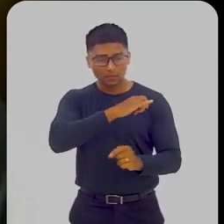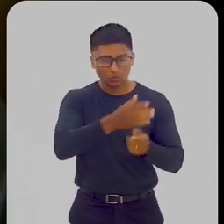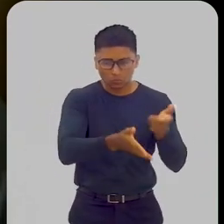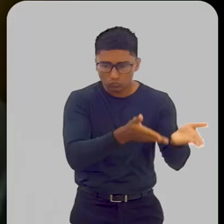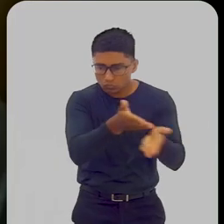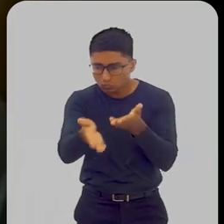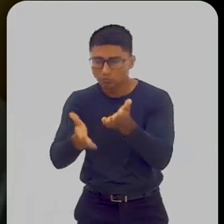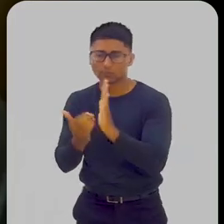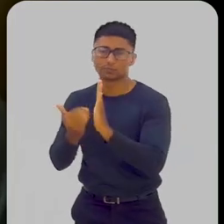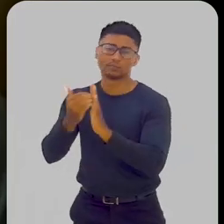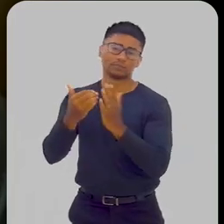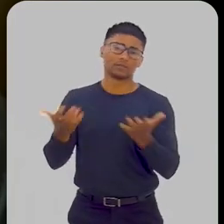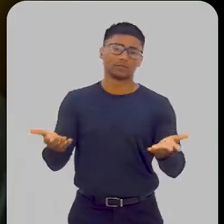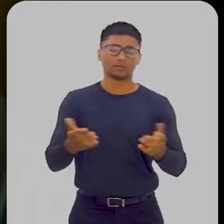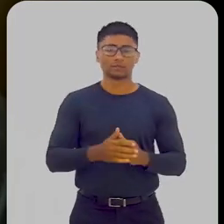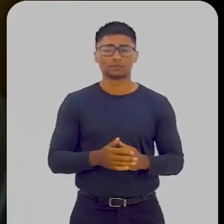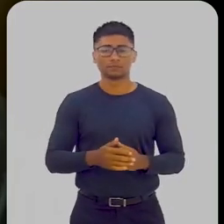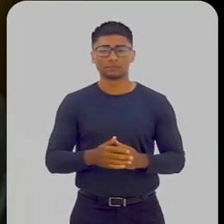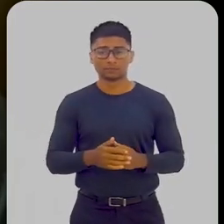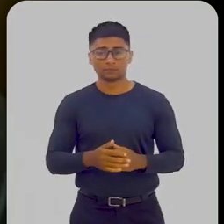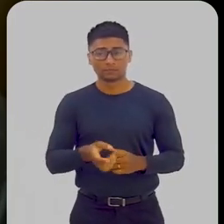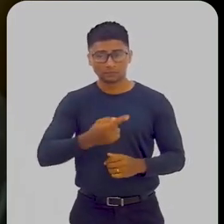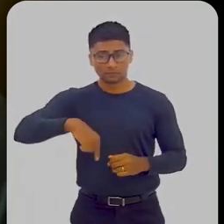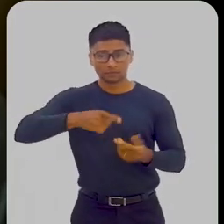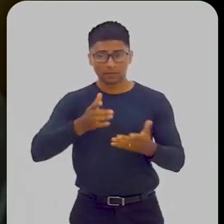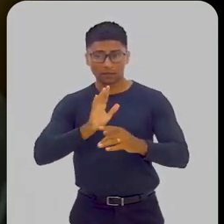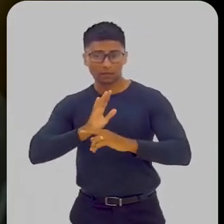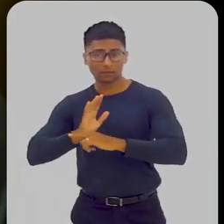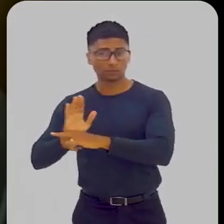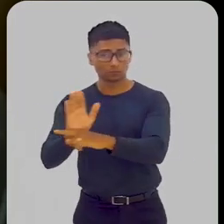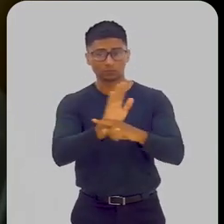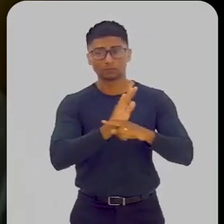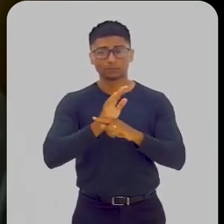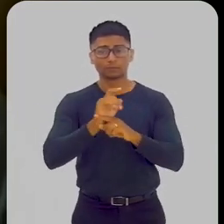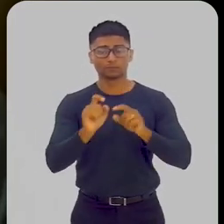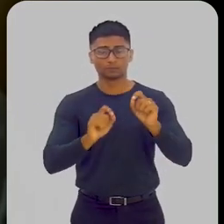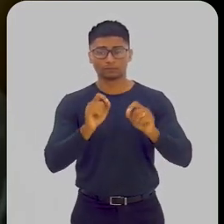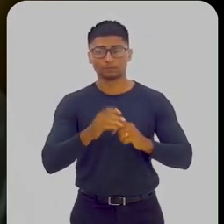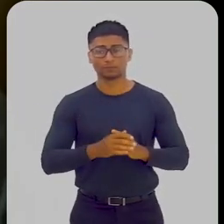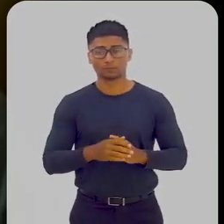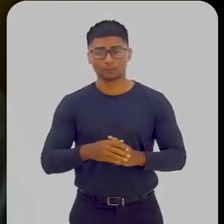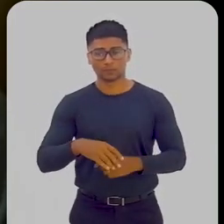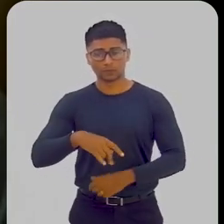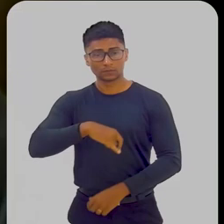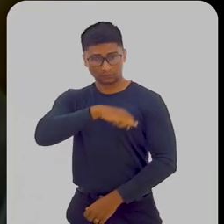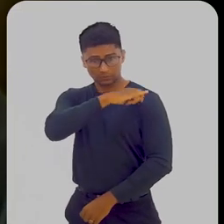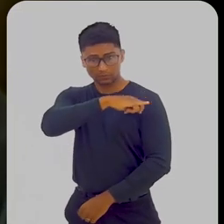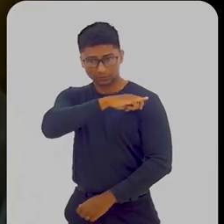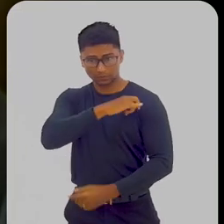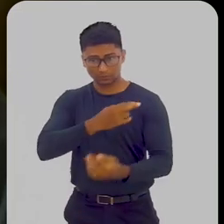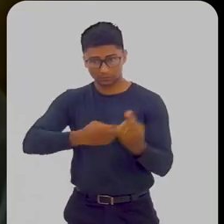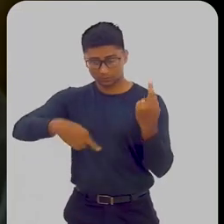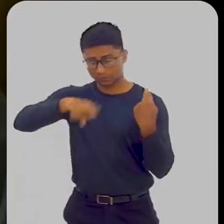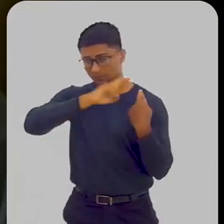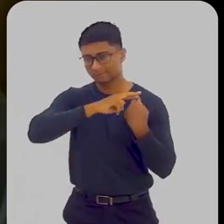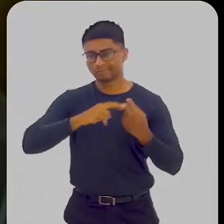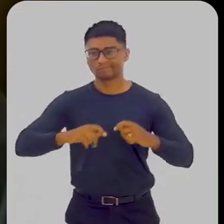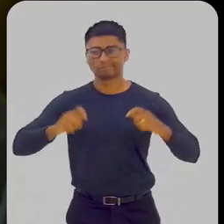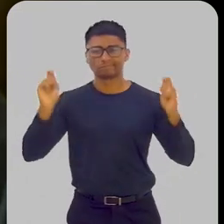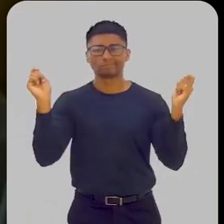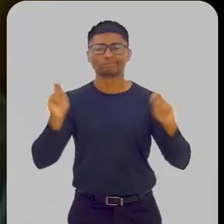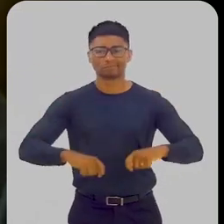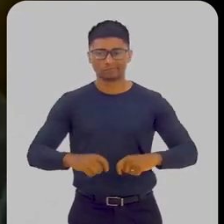cidade. Né? Então, o clube tem contribuído. Mostrar e contribuir para a percepção do papel do Estado do Rio de